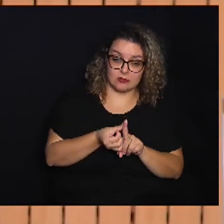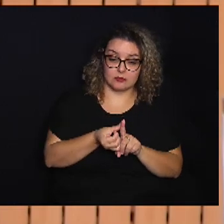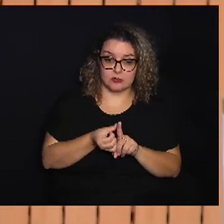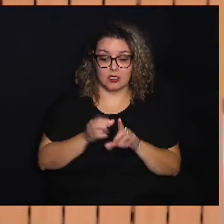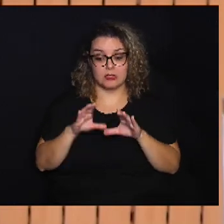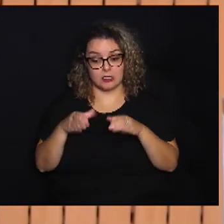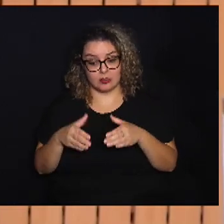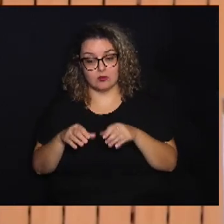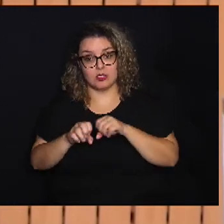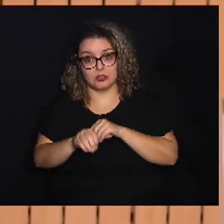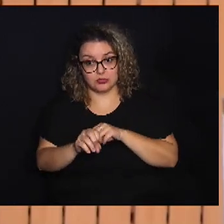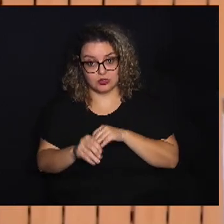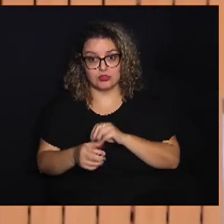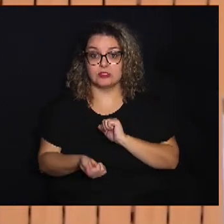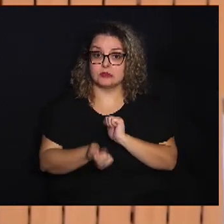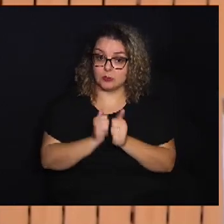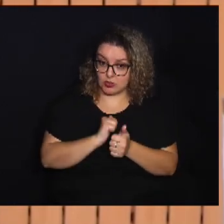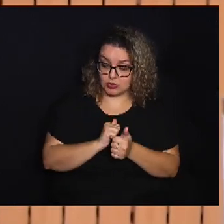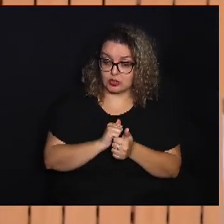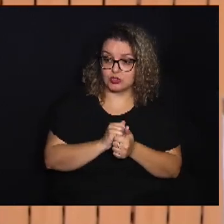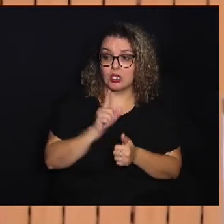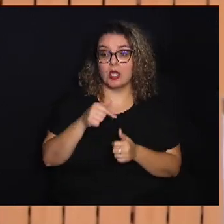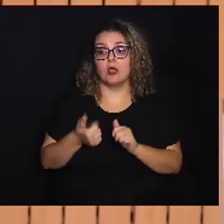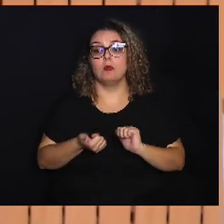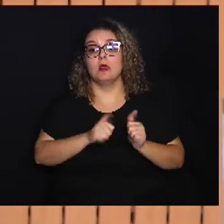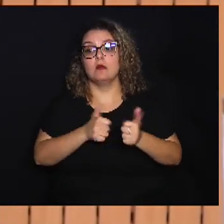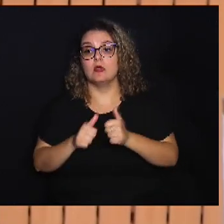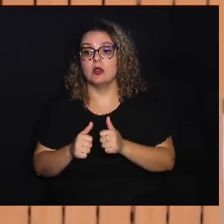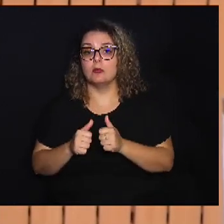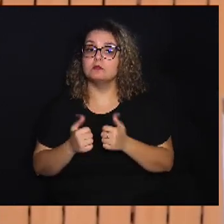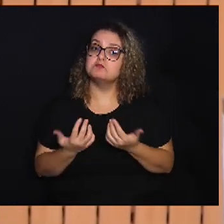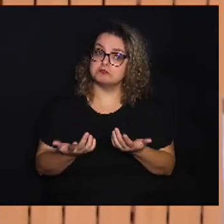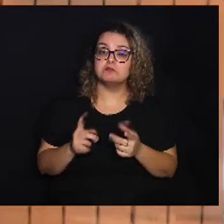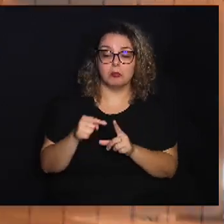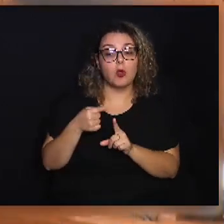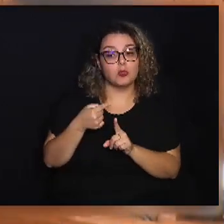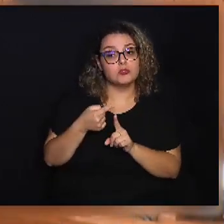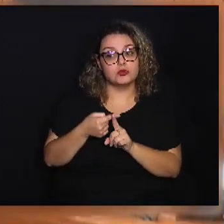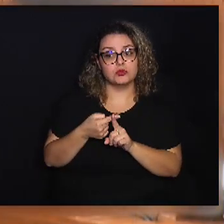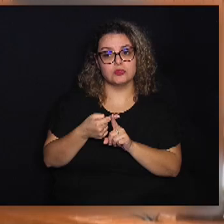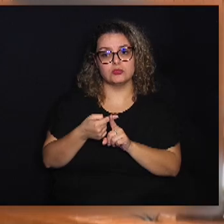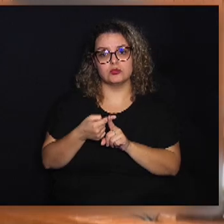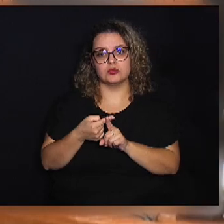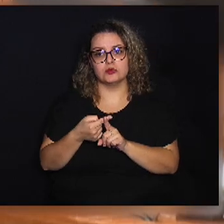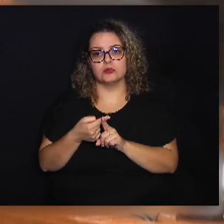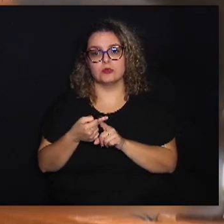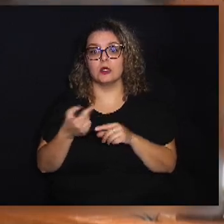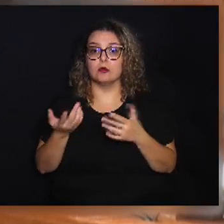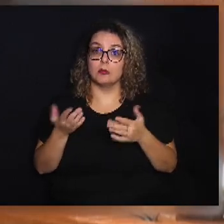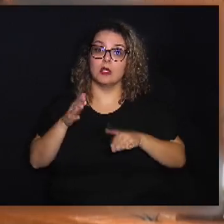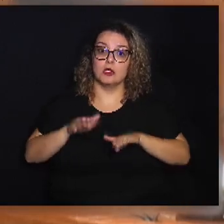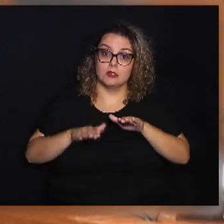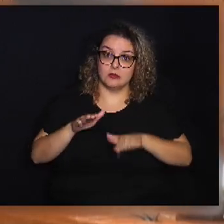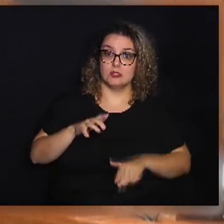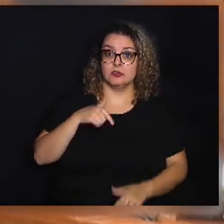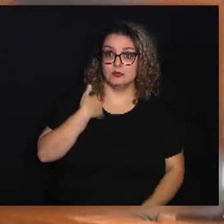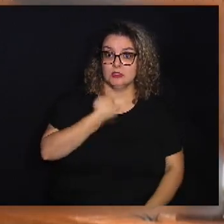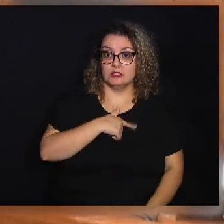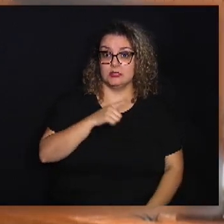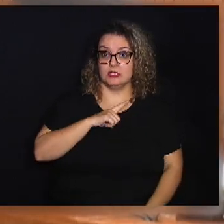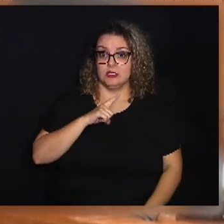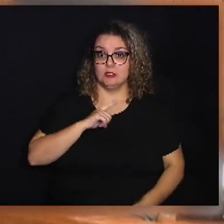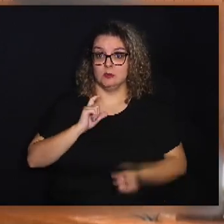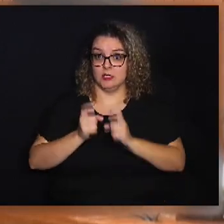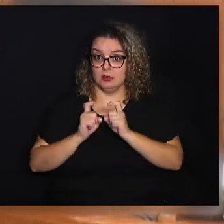Comissão de Educação e Esportes é uma avaliação muito positiva, né? Embora muitas vezes nós tenhamos